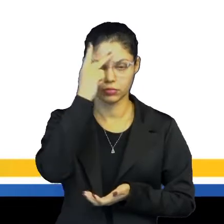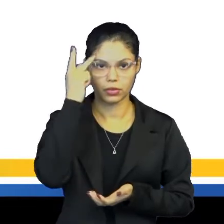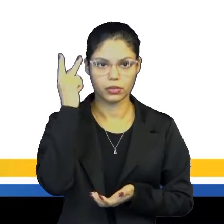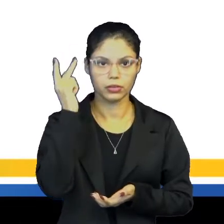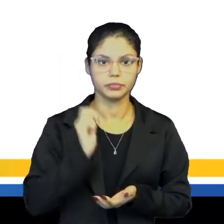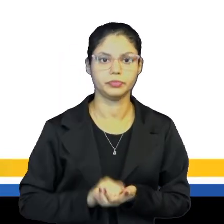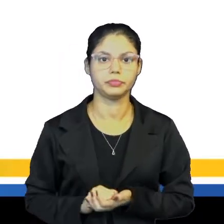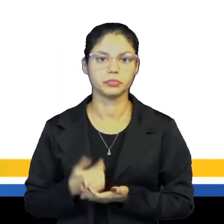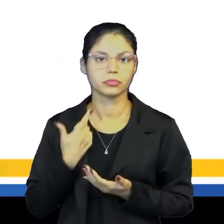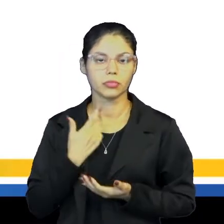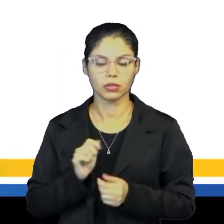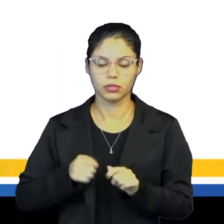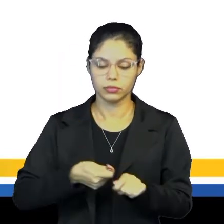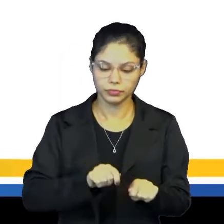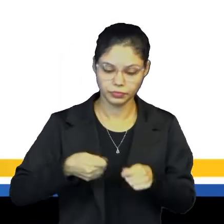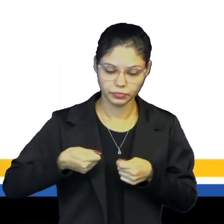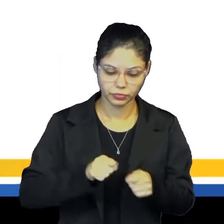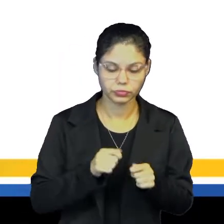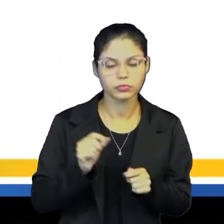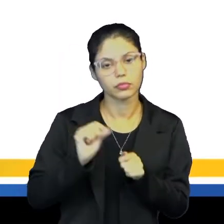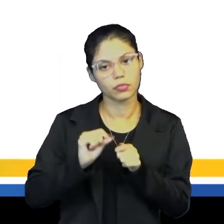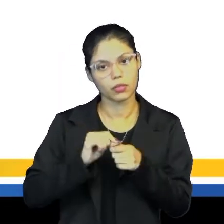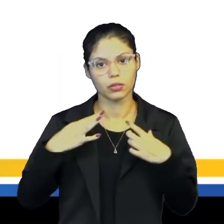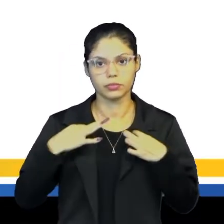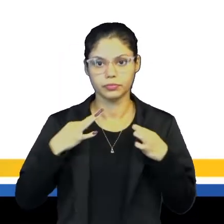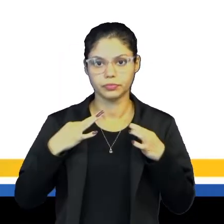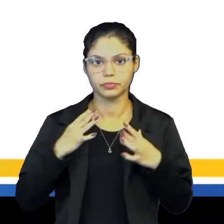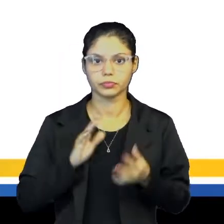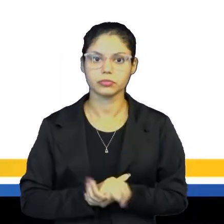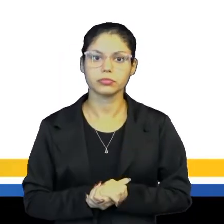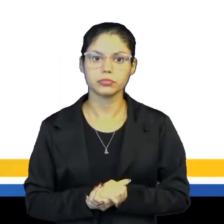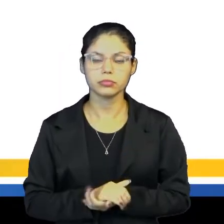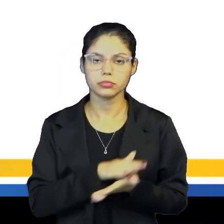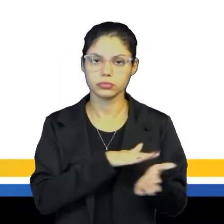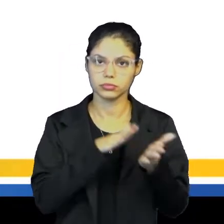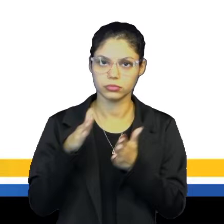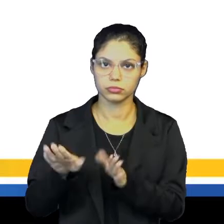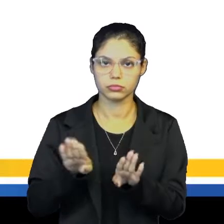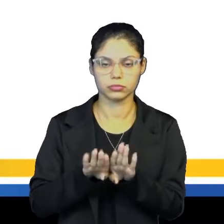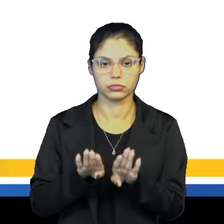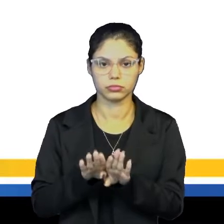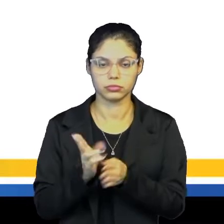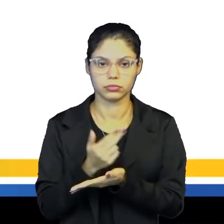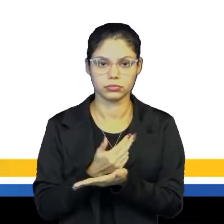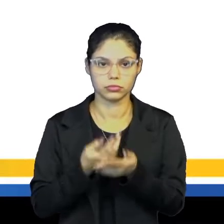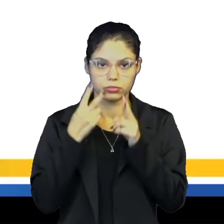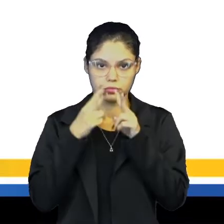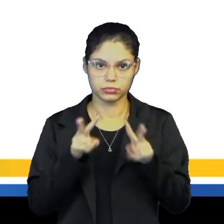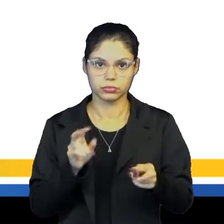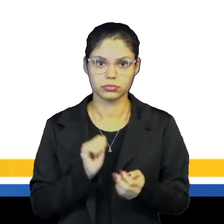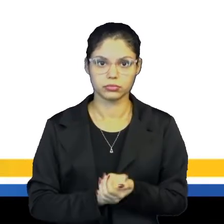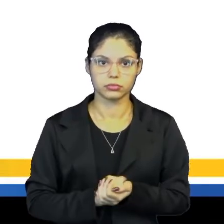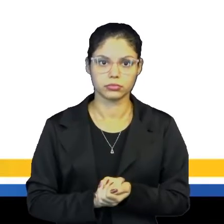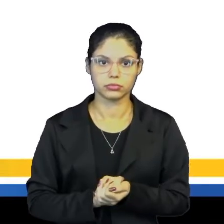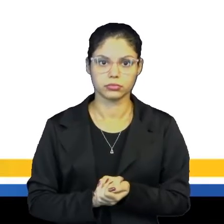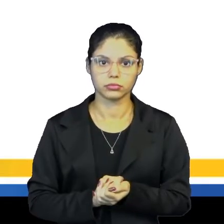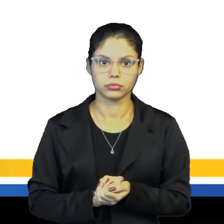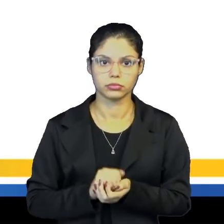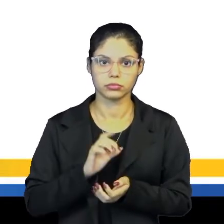que costura, que faz roupas também, faz parte do contexto das artes visuais.